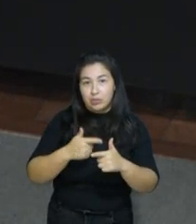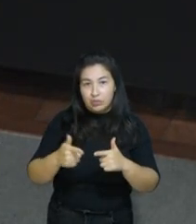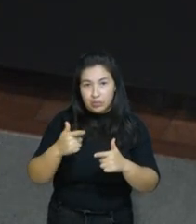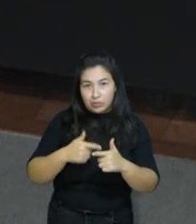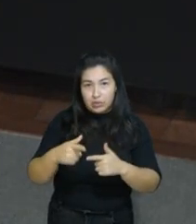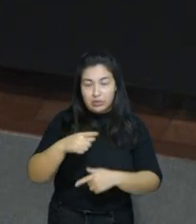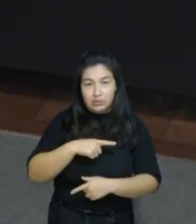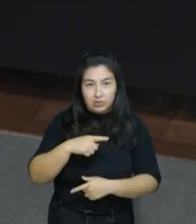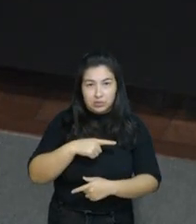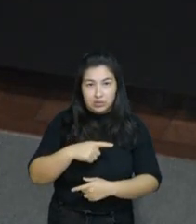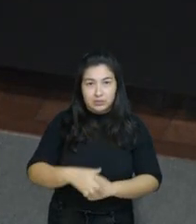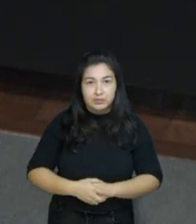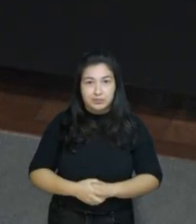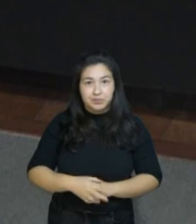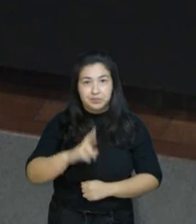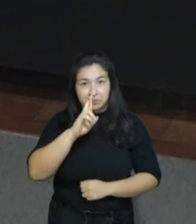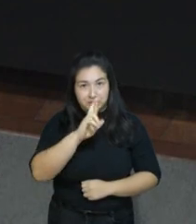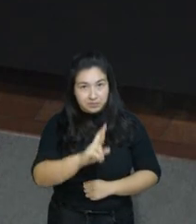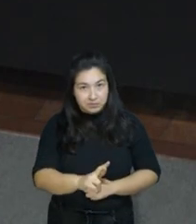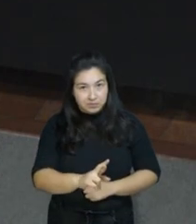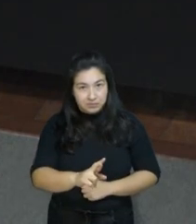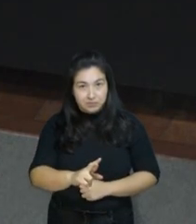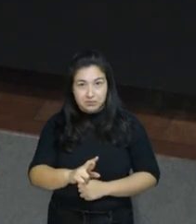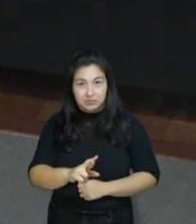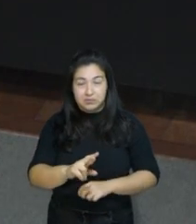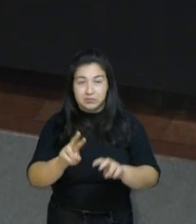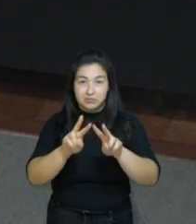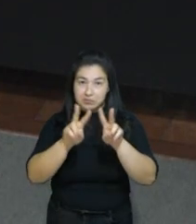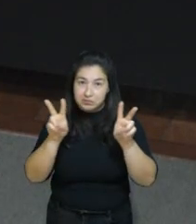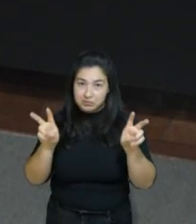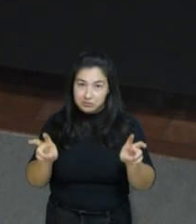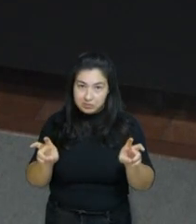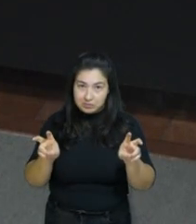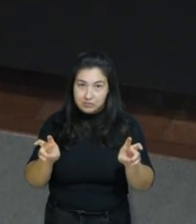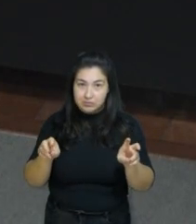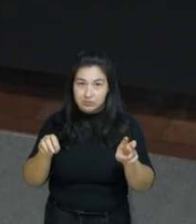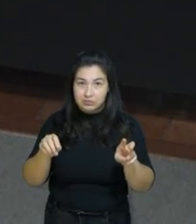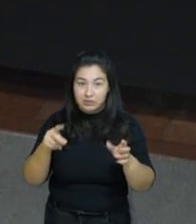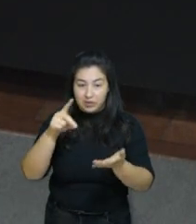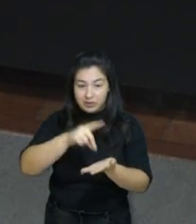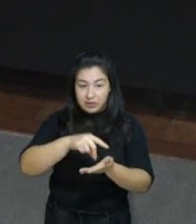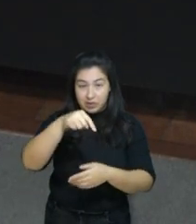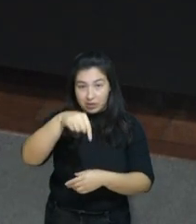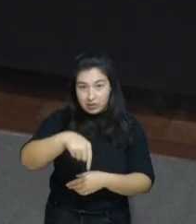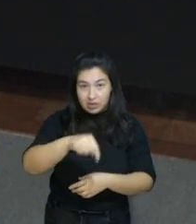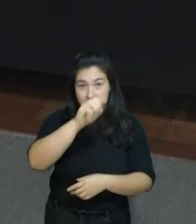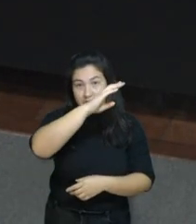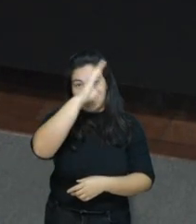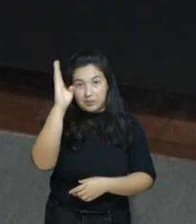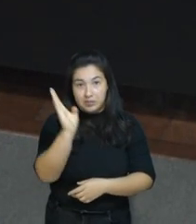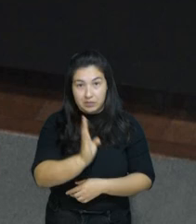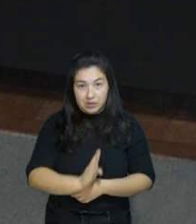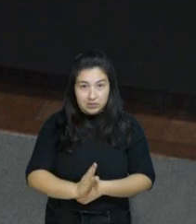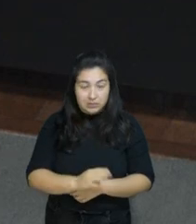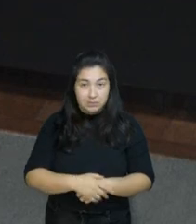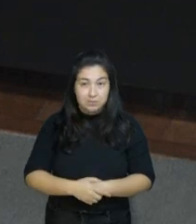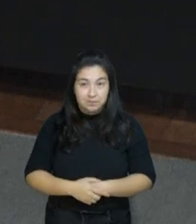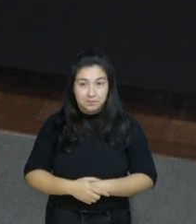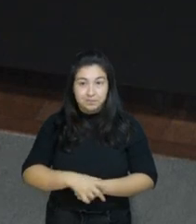que, quando você... Daí, eu, respondendo a tua pergunta, em termos de realidade do Brasil... Né? Então, a pessoa que